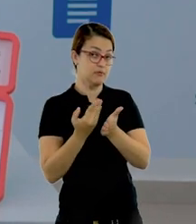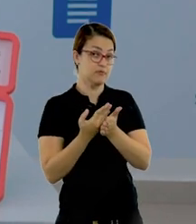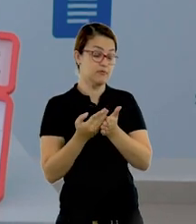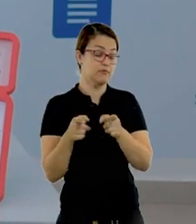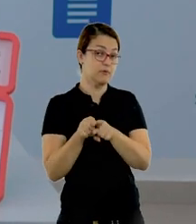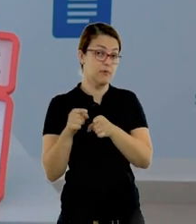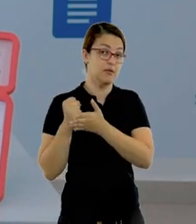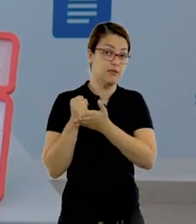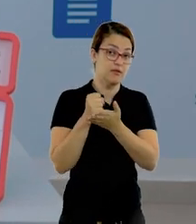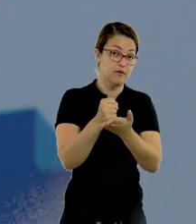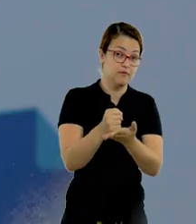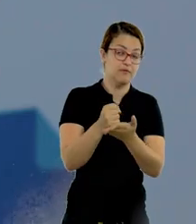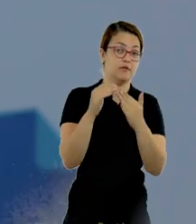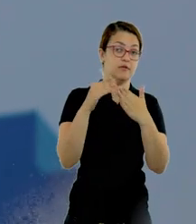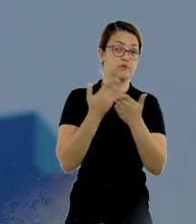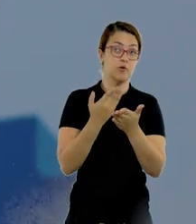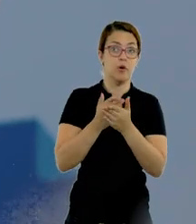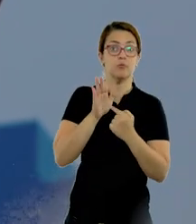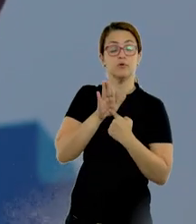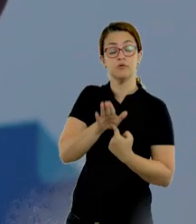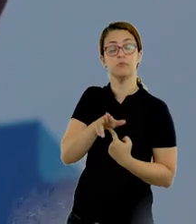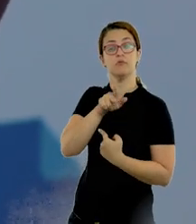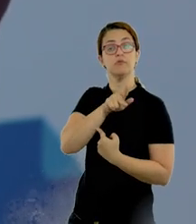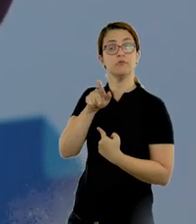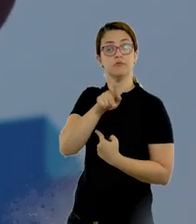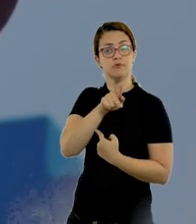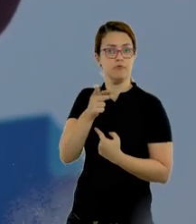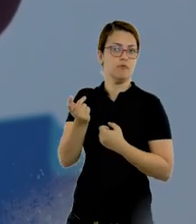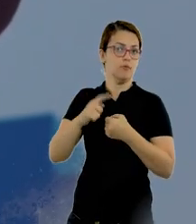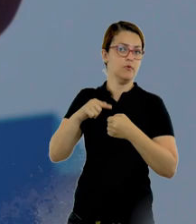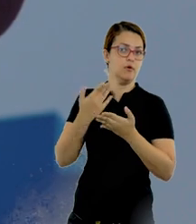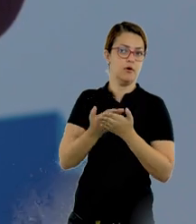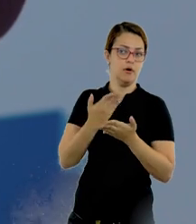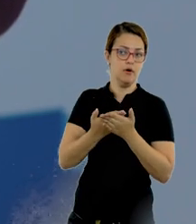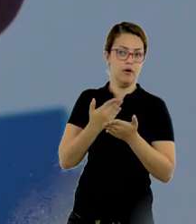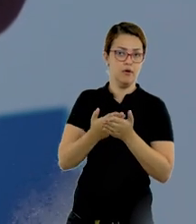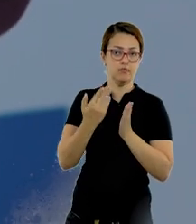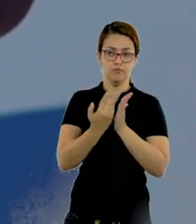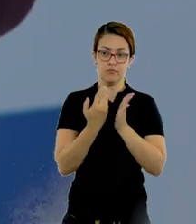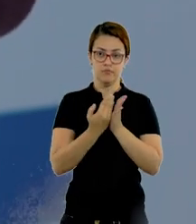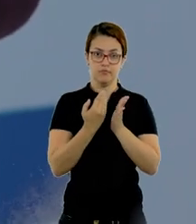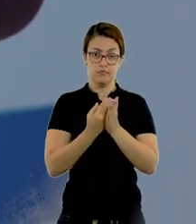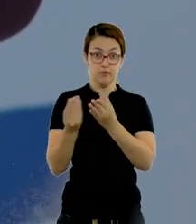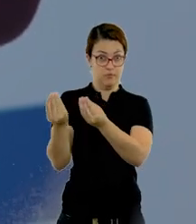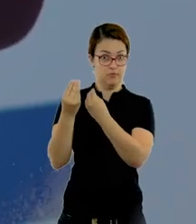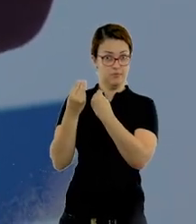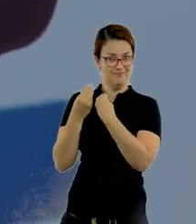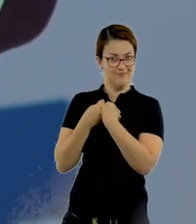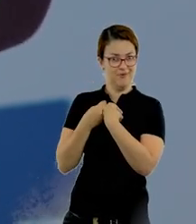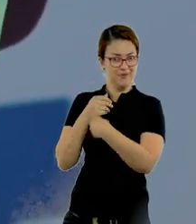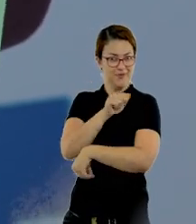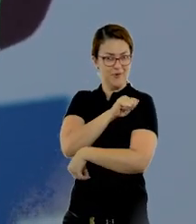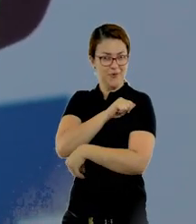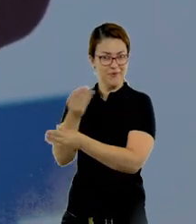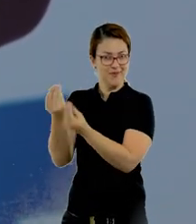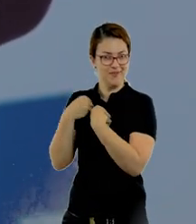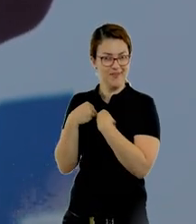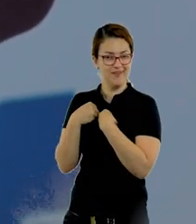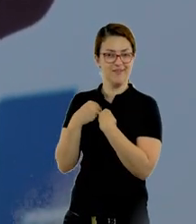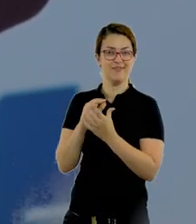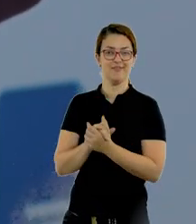podem levar depois para a escola para mostrar à professora quando as aulas retornarem. Esse livro eu ganhei dos meus